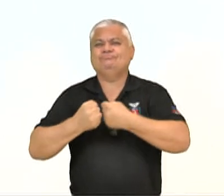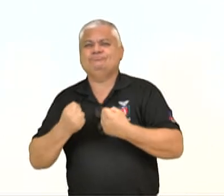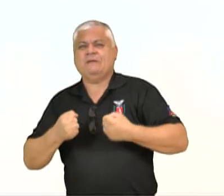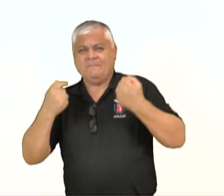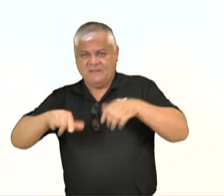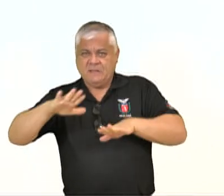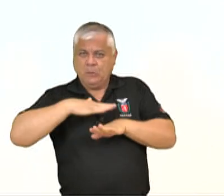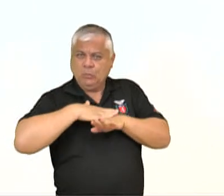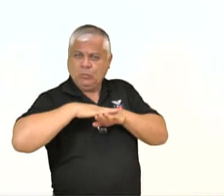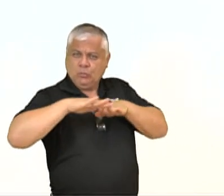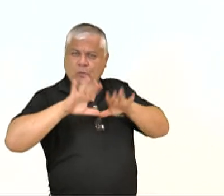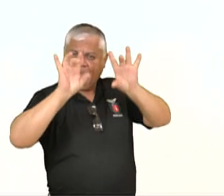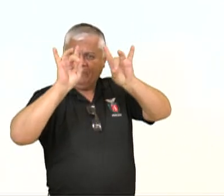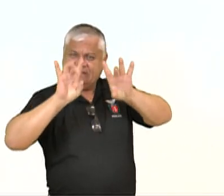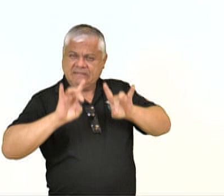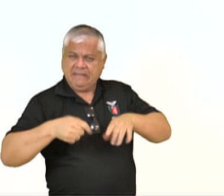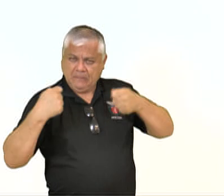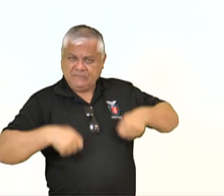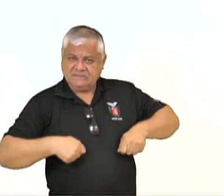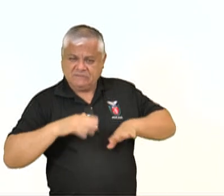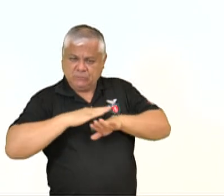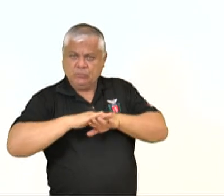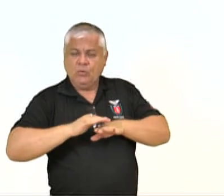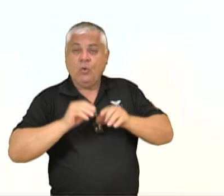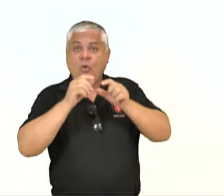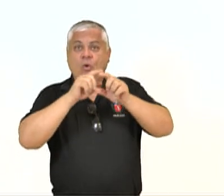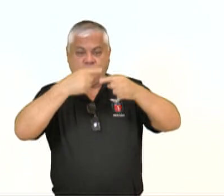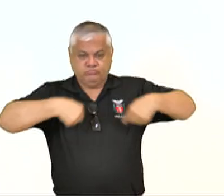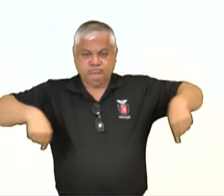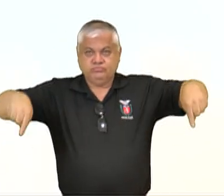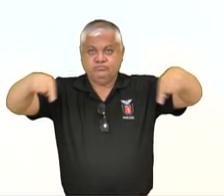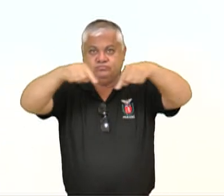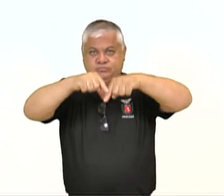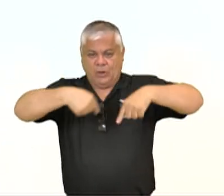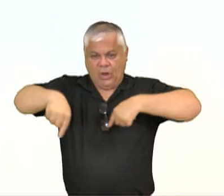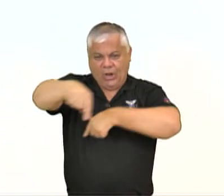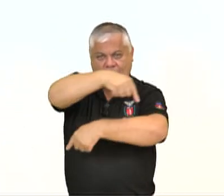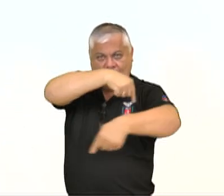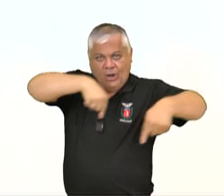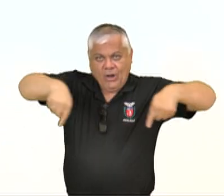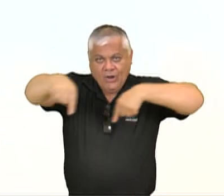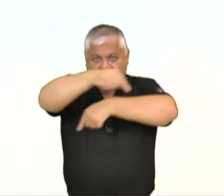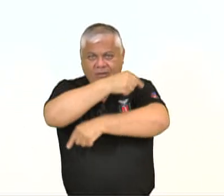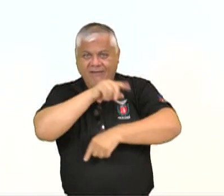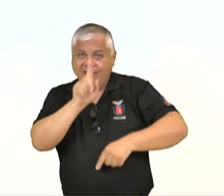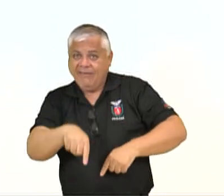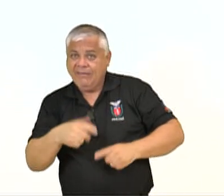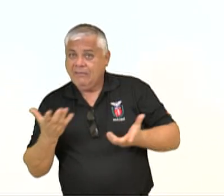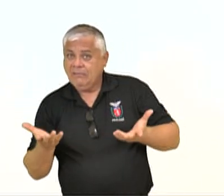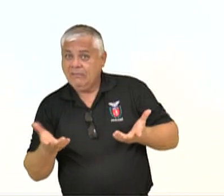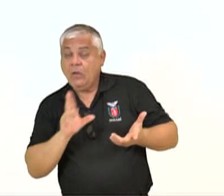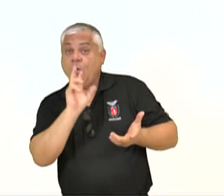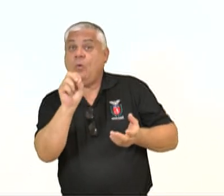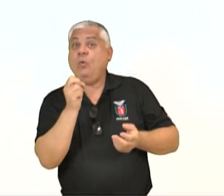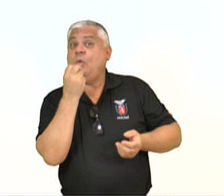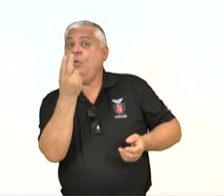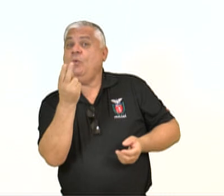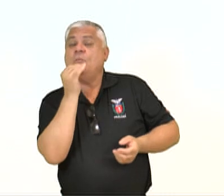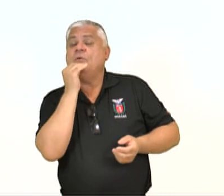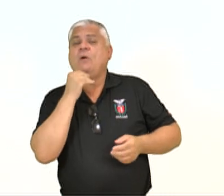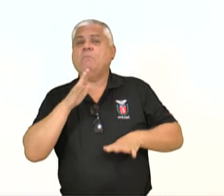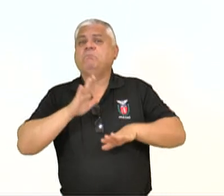uma pista específica, um estádio de corrida de orientação? Será que é assim? Ou quem